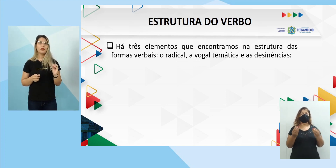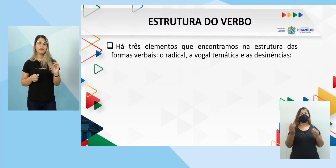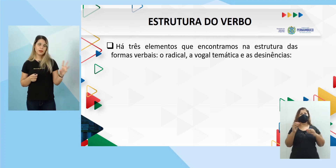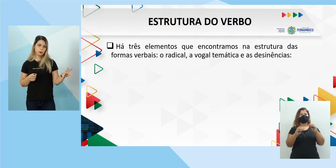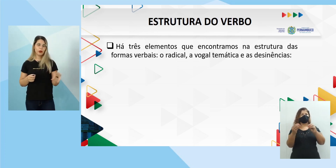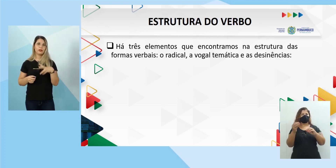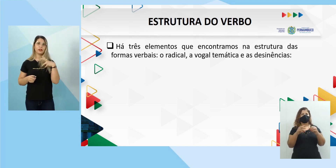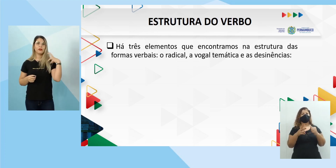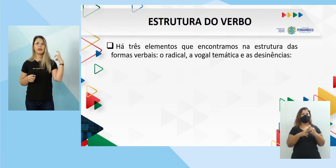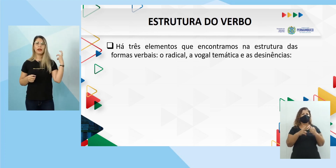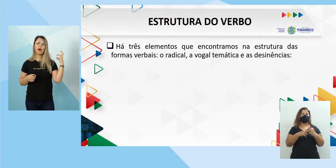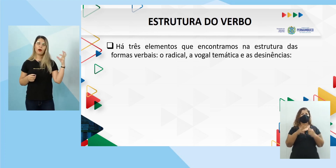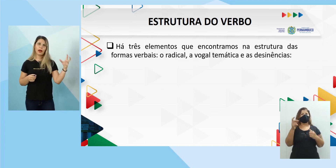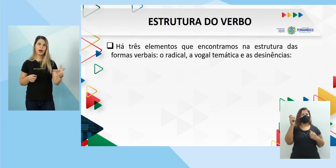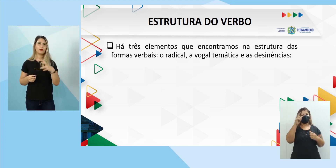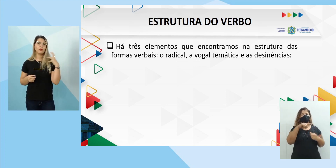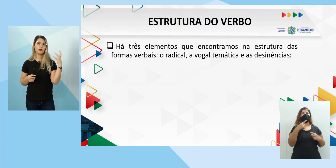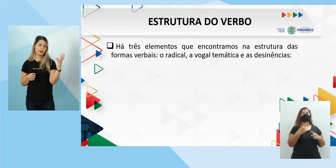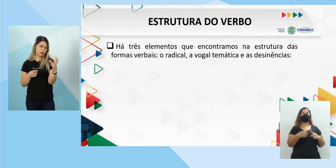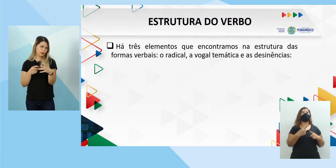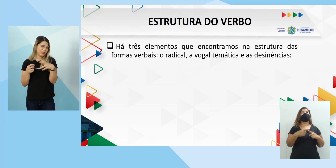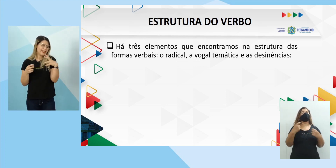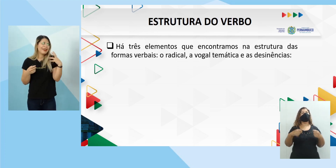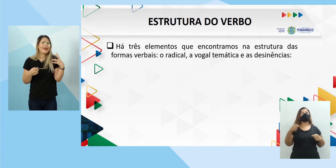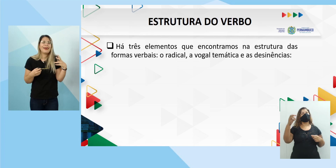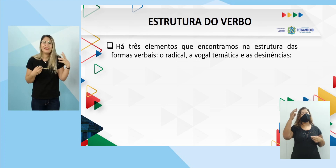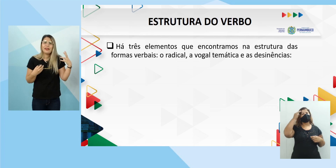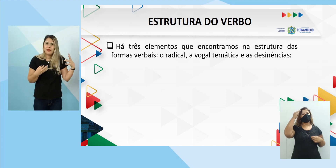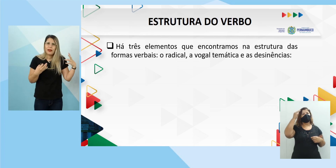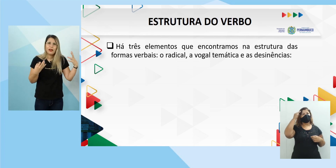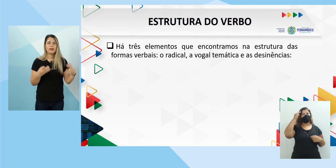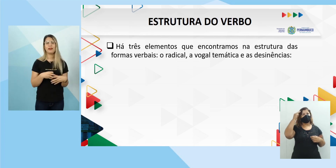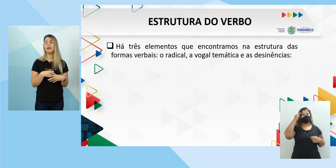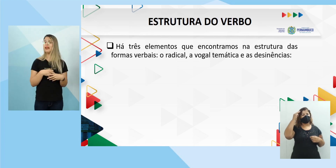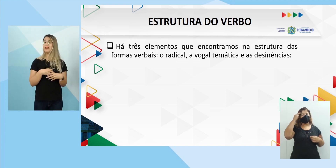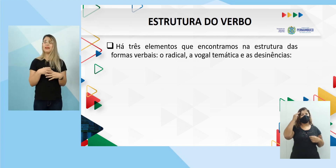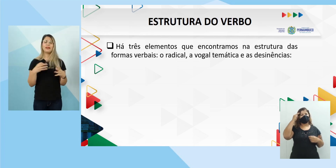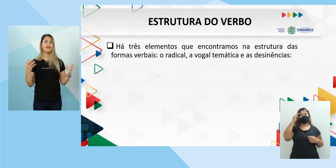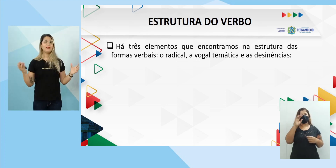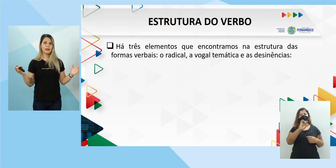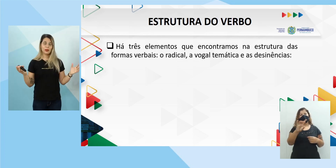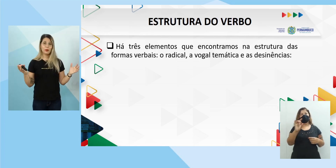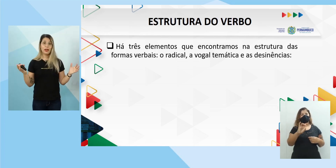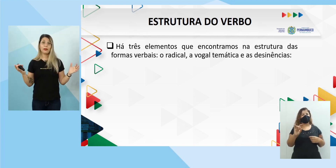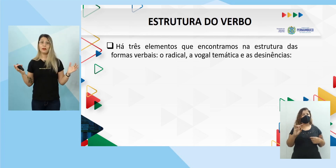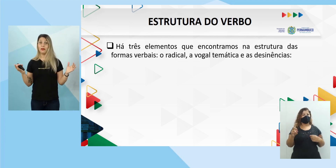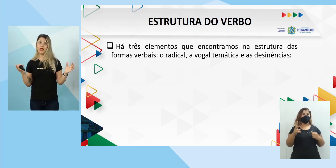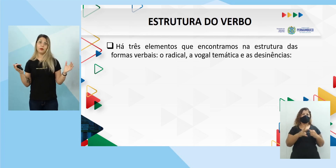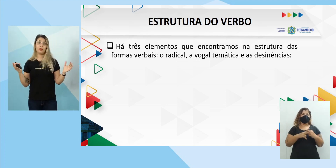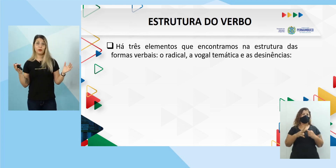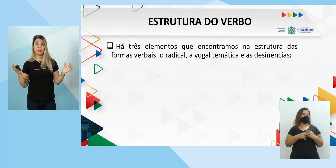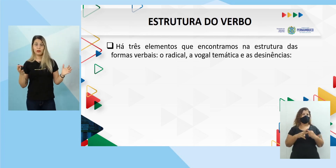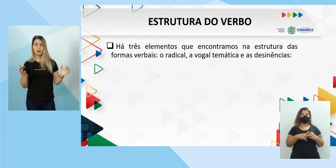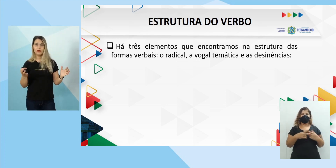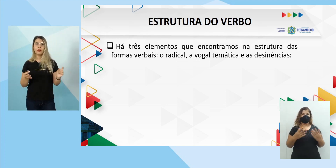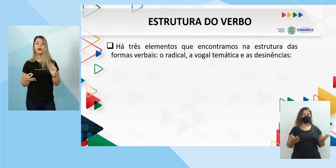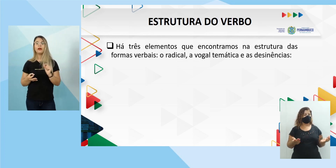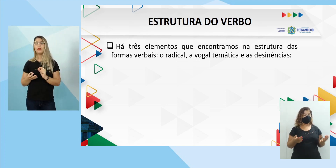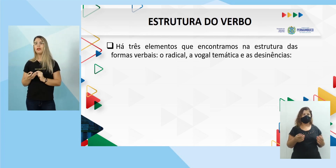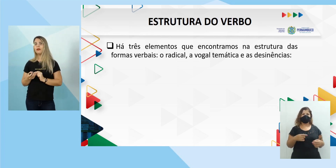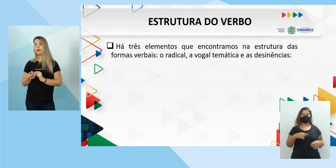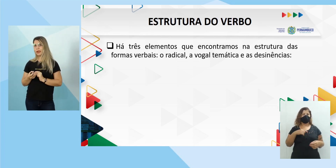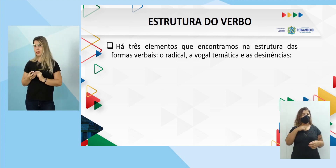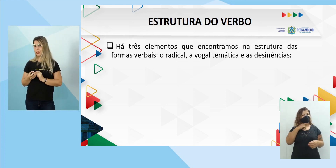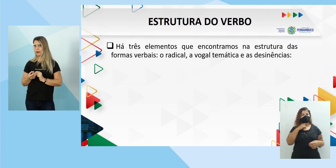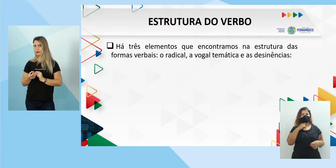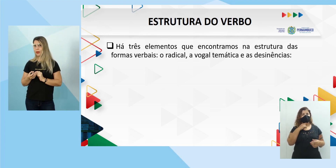super difícil porque a gente tem que decorar a conjugação de cada verbo e são centenas de milhares de verbos numa língua só. E